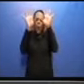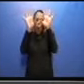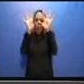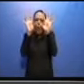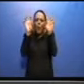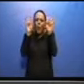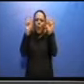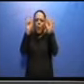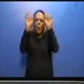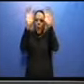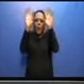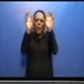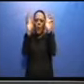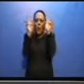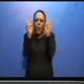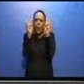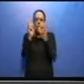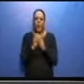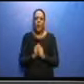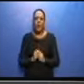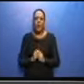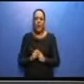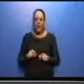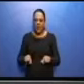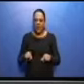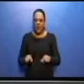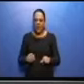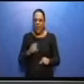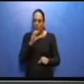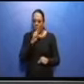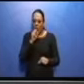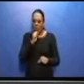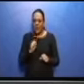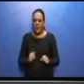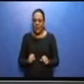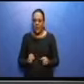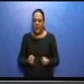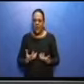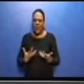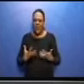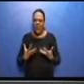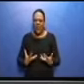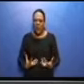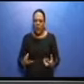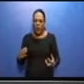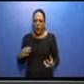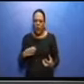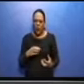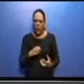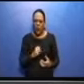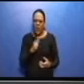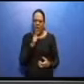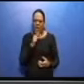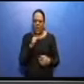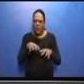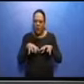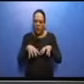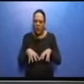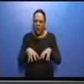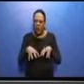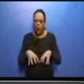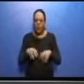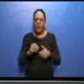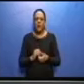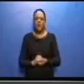setas na cor laranja, são as monções, que são massas de ar quentes e úmidas. E essas regiões aqui na cor marrom, de acordo